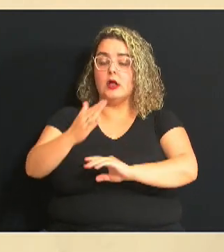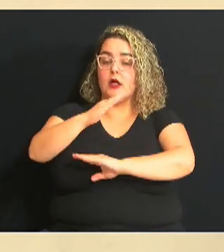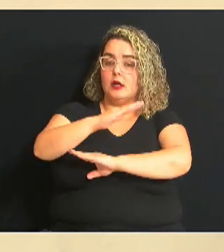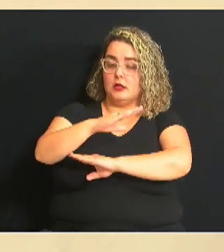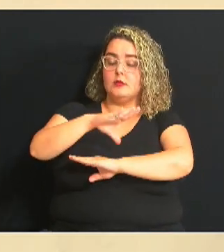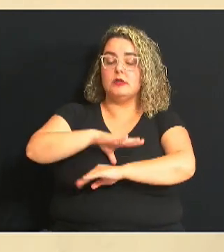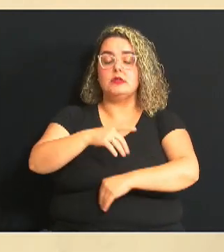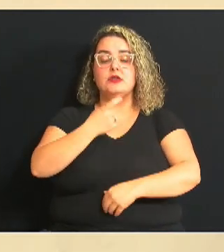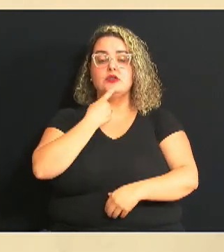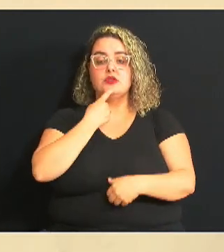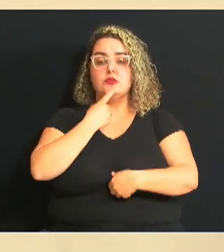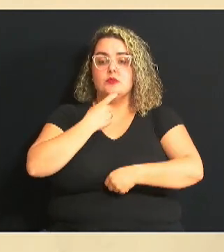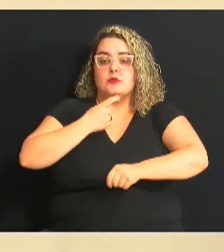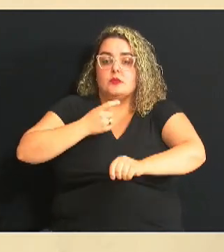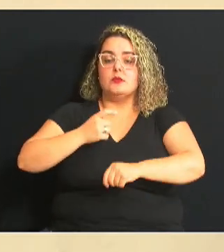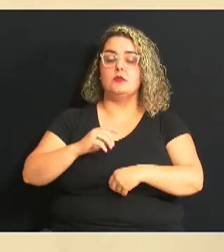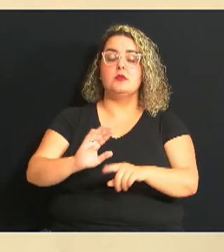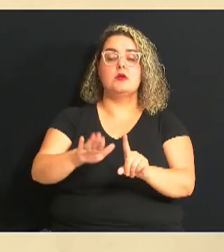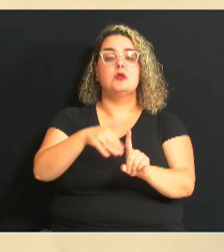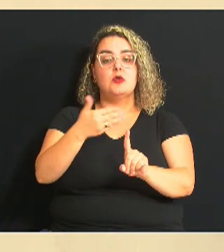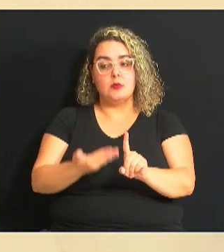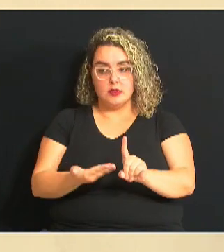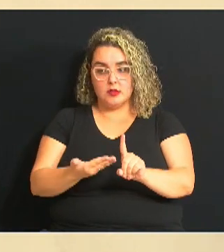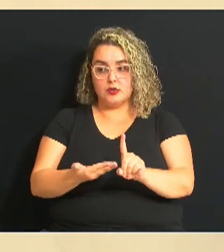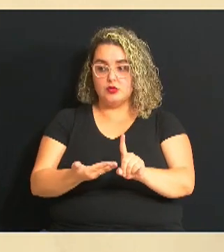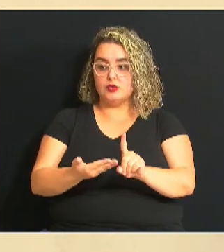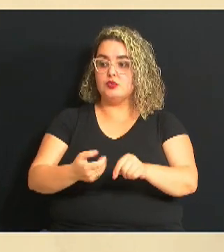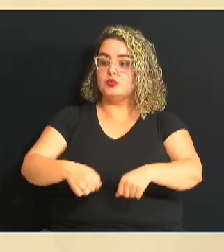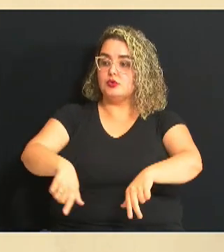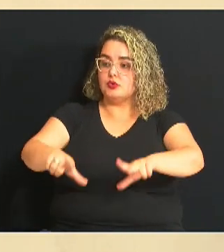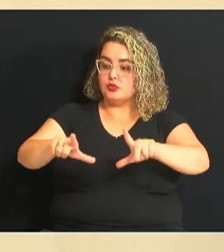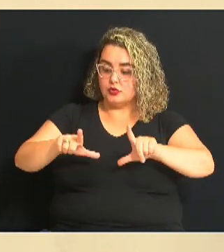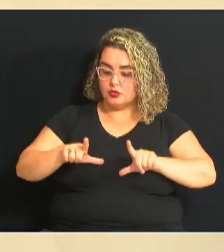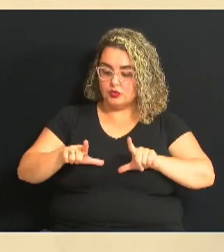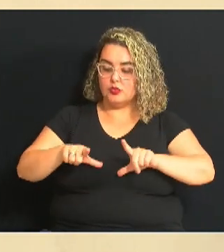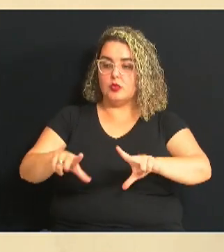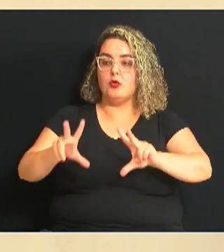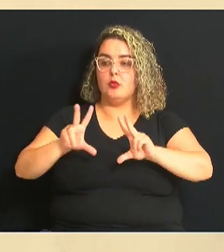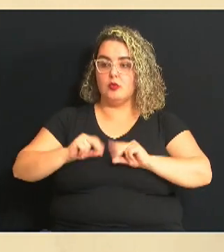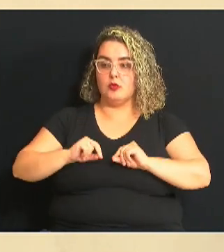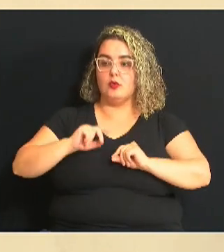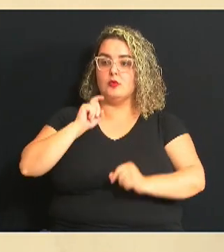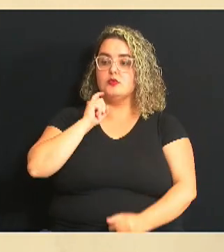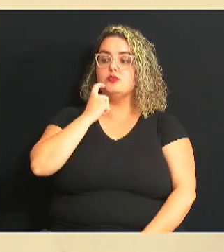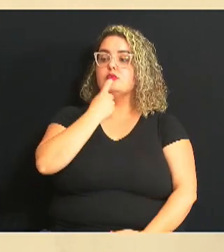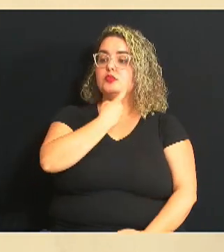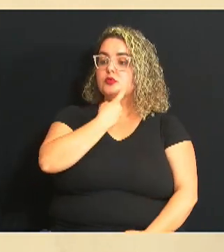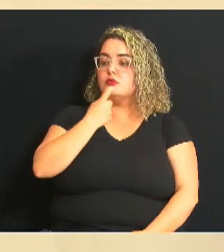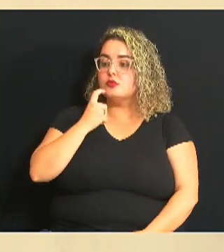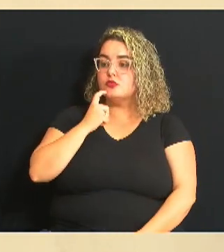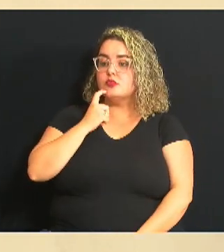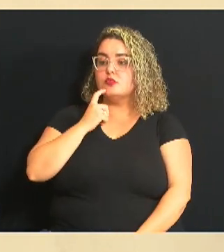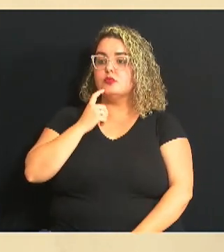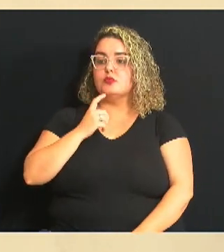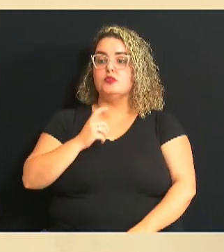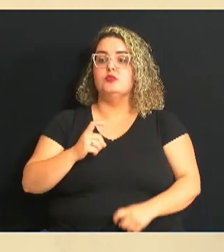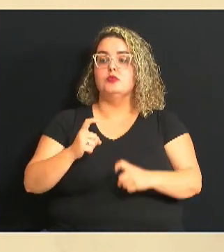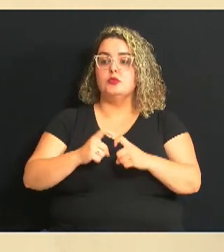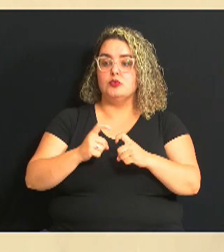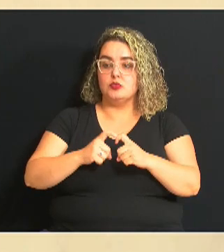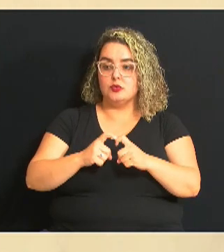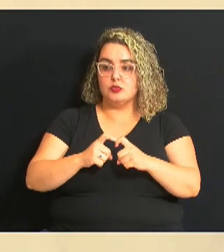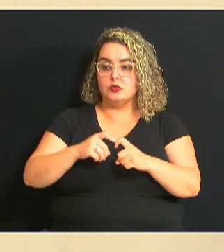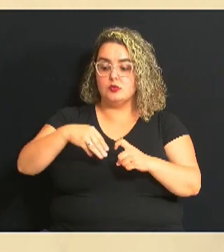Campinas para homenagear, com entrega de diploma de mérito odontológico, Dr. José Roberto